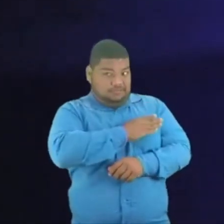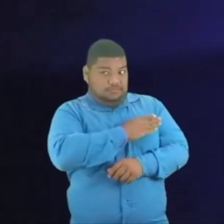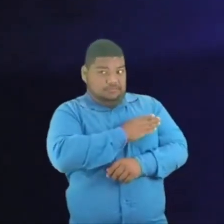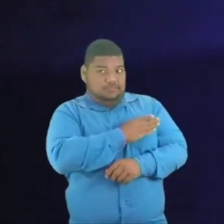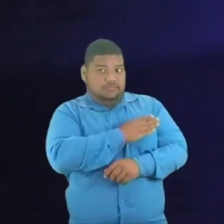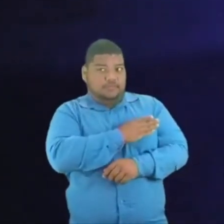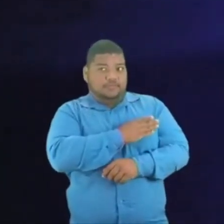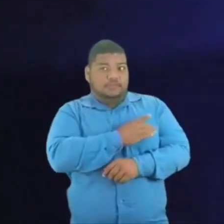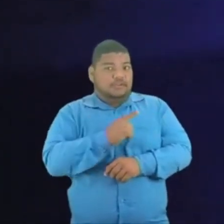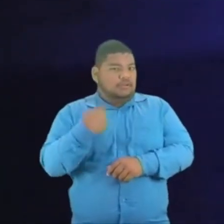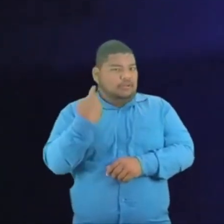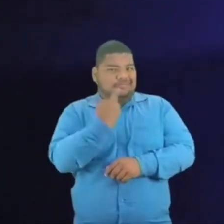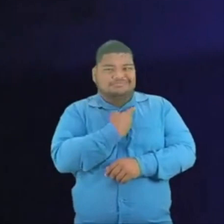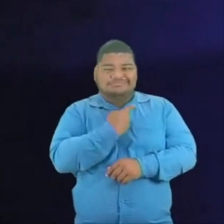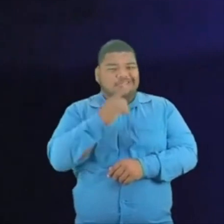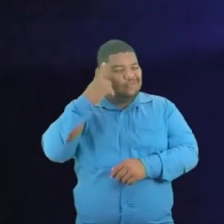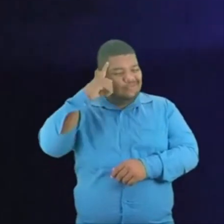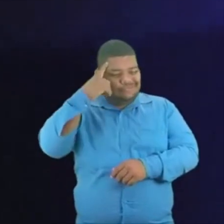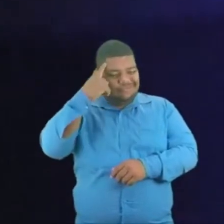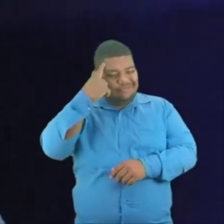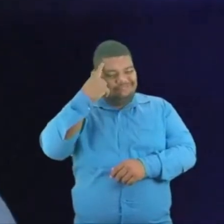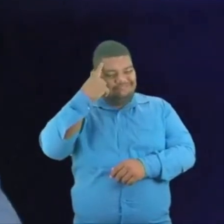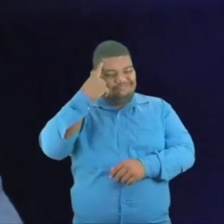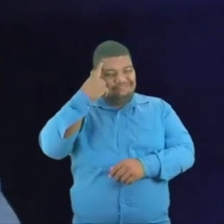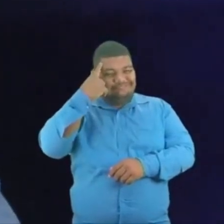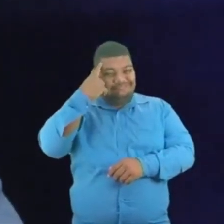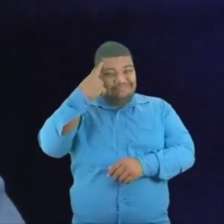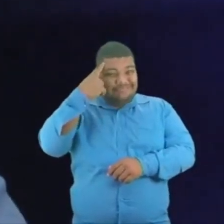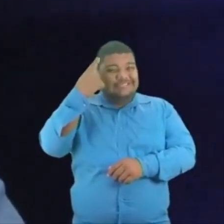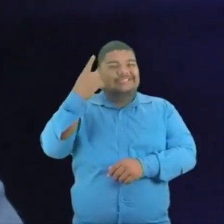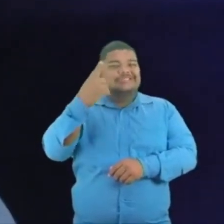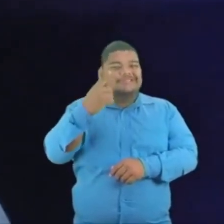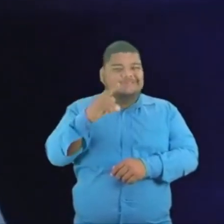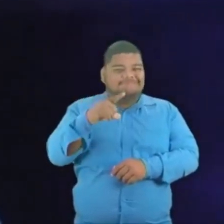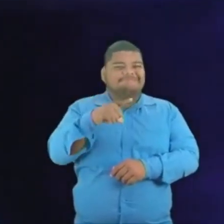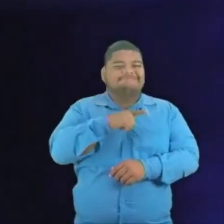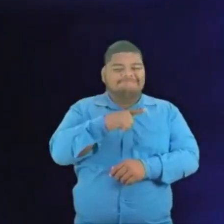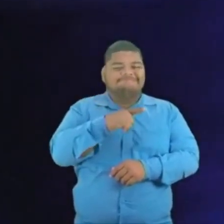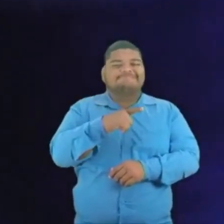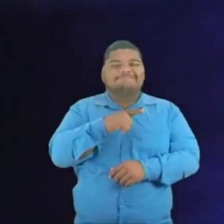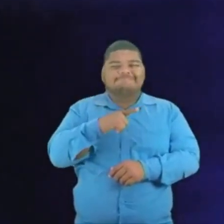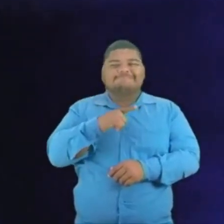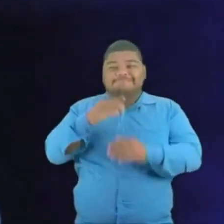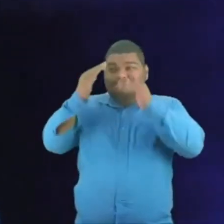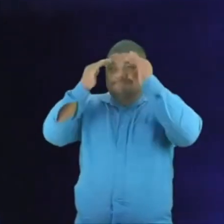eu não tenho dúvida, Senhor, de que vale a pena ser fiel a Ti.